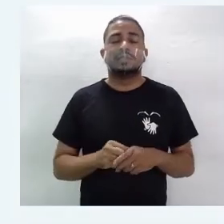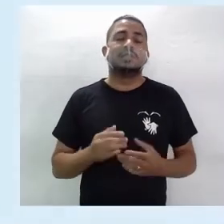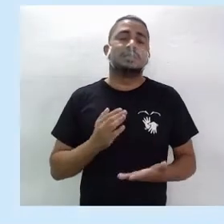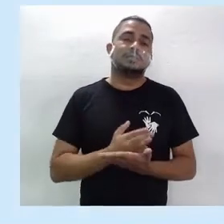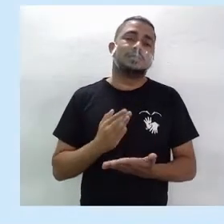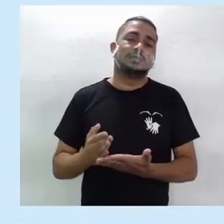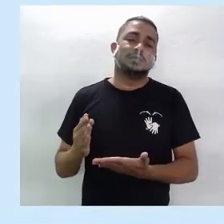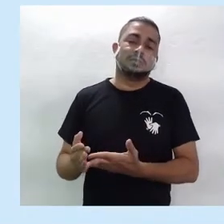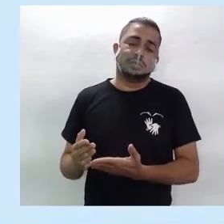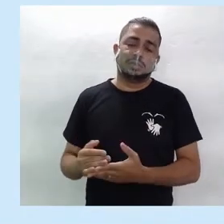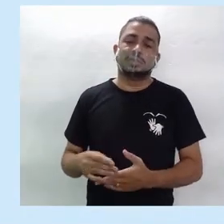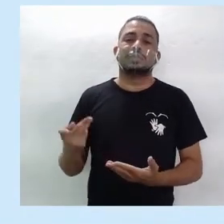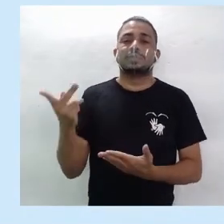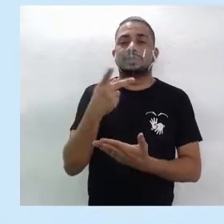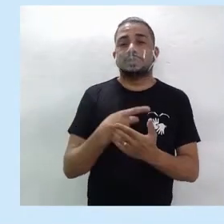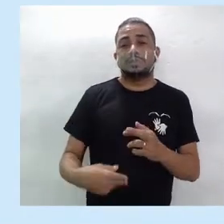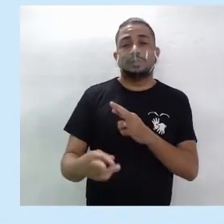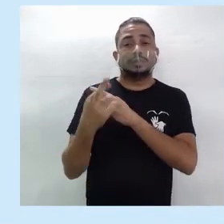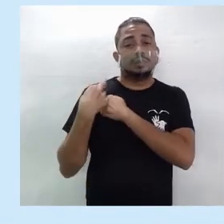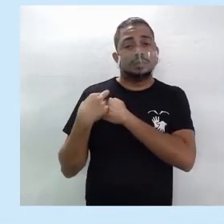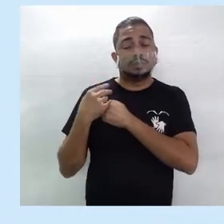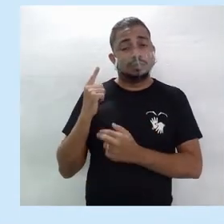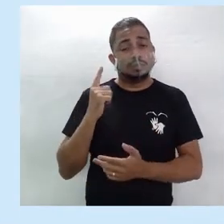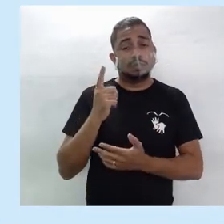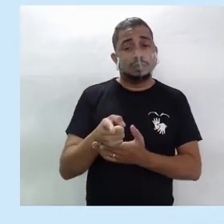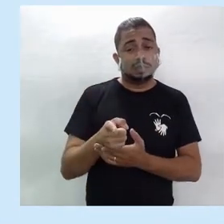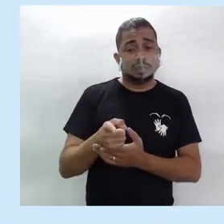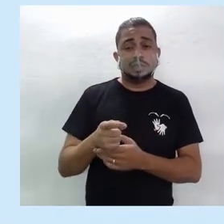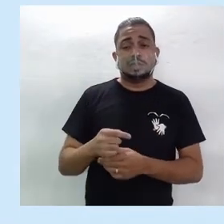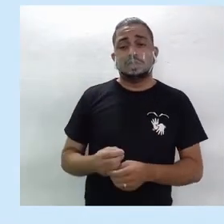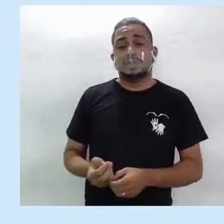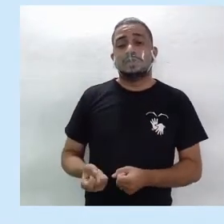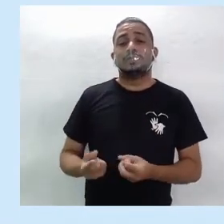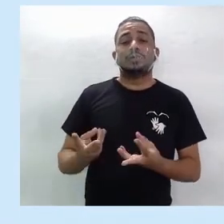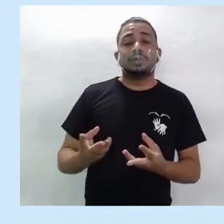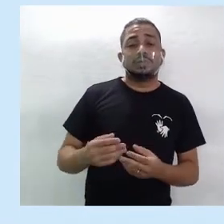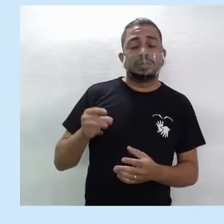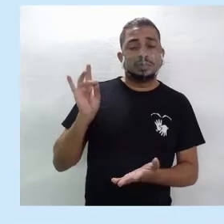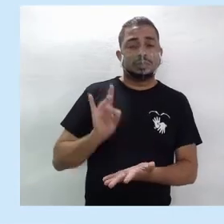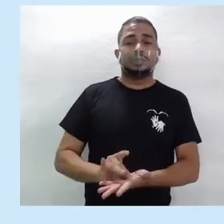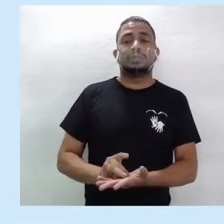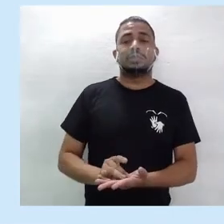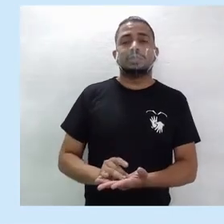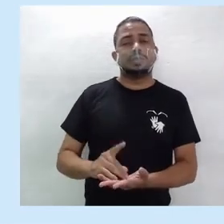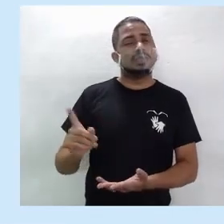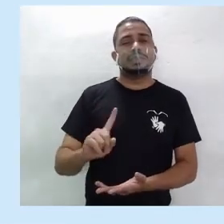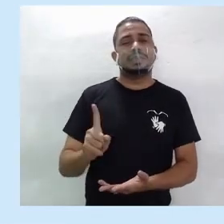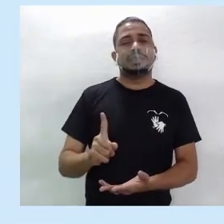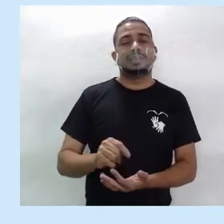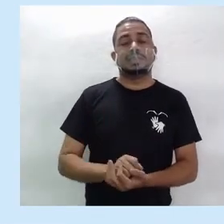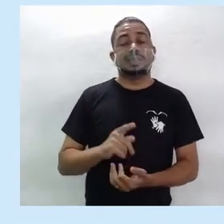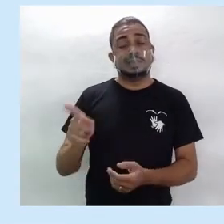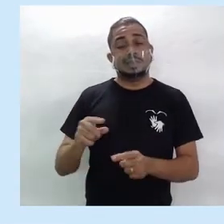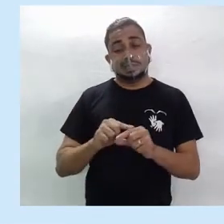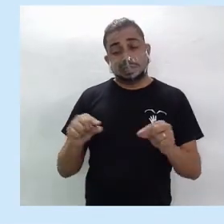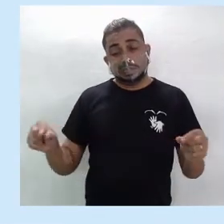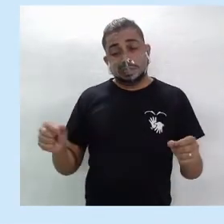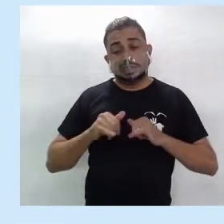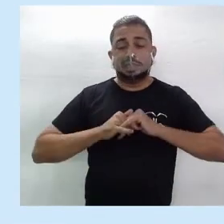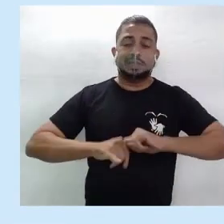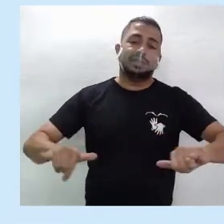de um mapa responsável por apontar a proporção da superfície real. E não é. A legenda dá